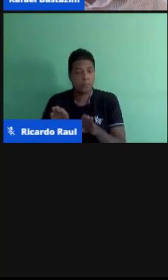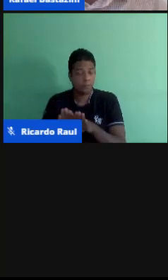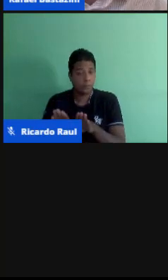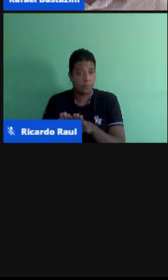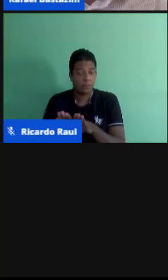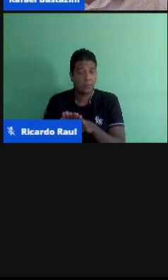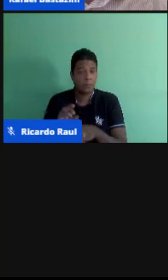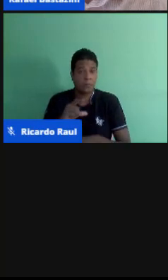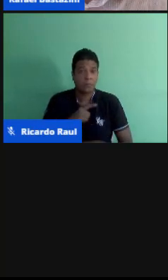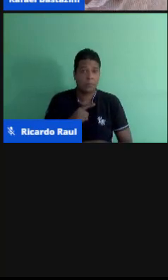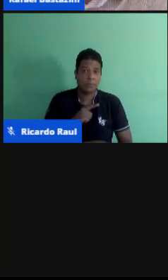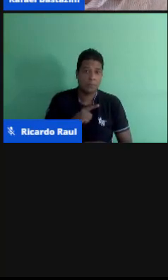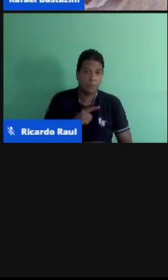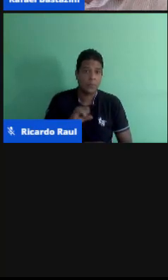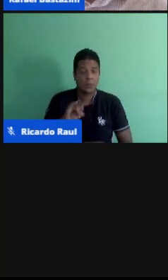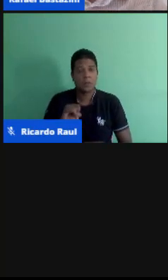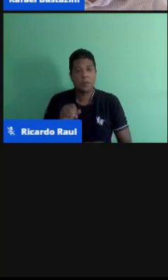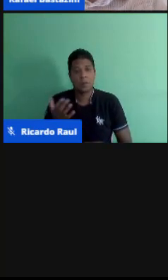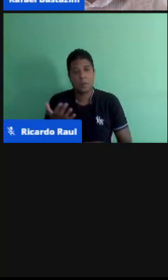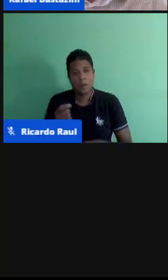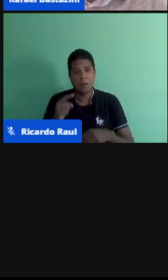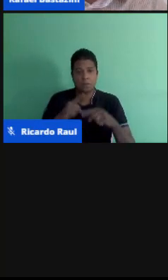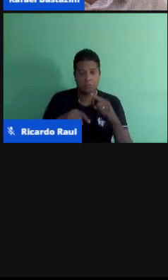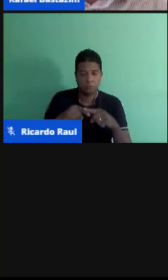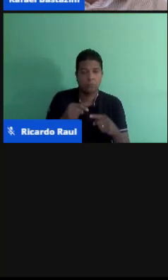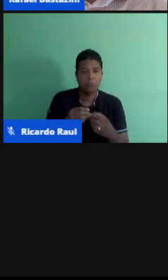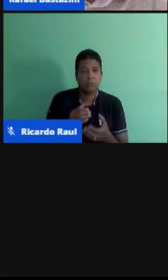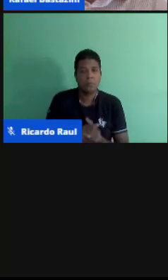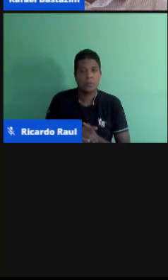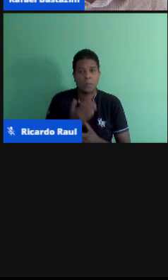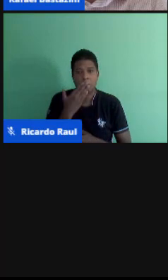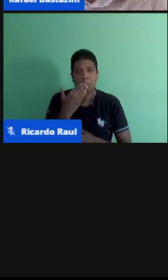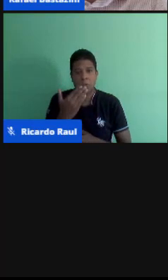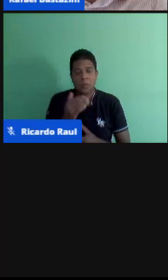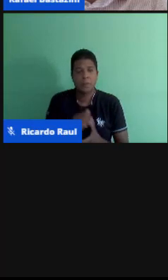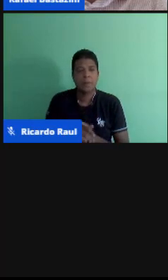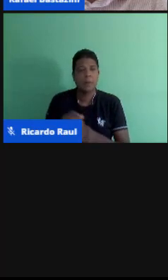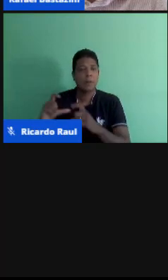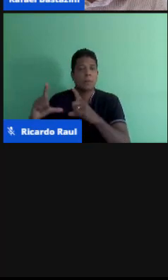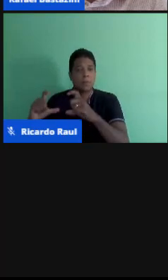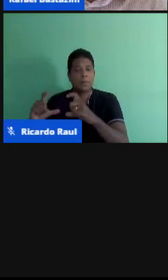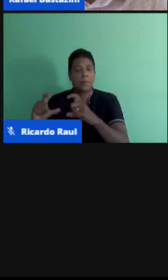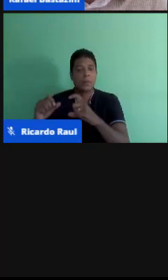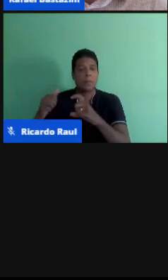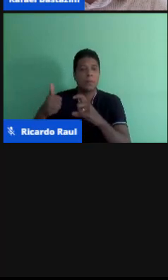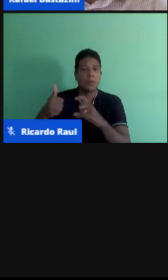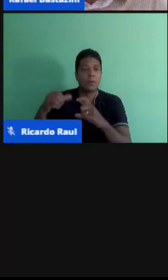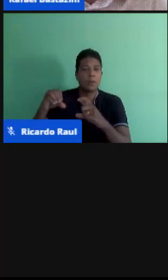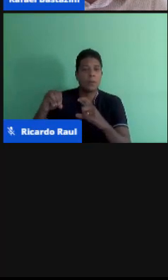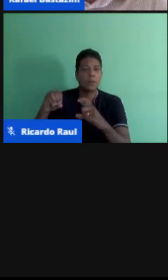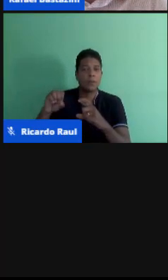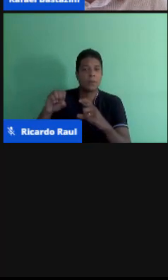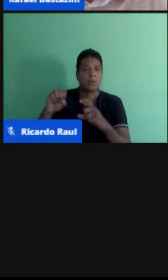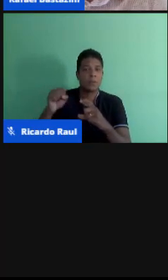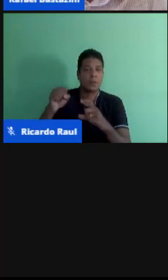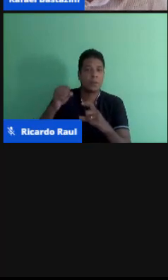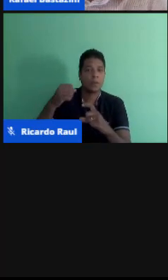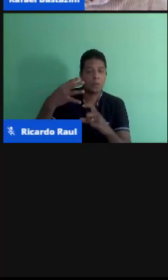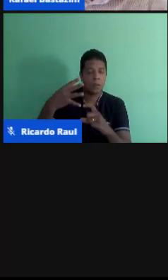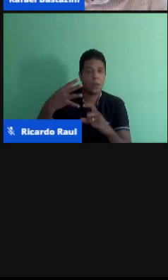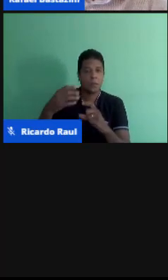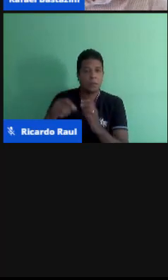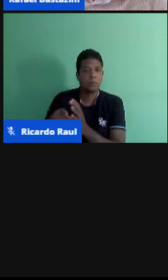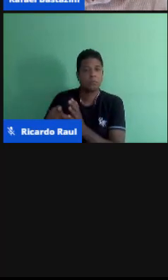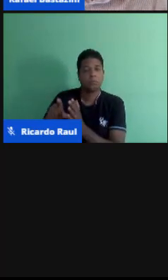gente tem esse material, caso vocês queiram, é só solicitar. Peguei uma fotografia de 1984, que está ali, é um ano